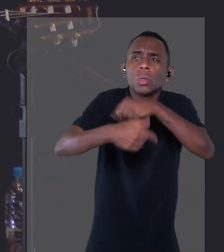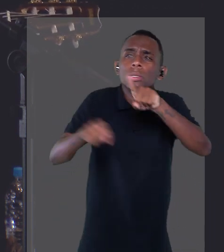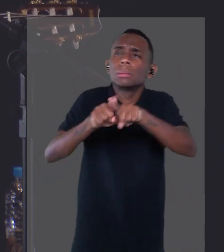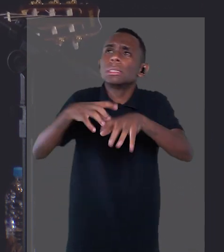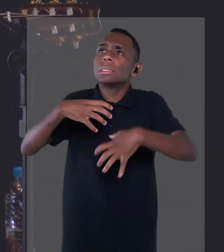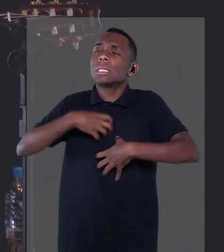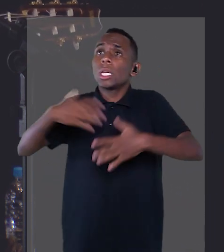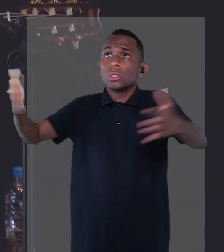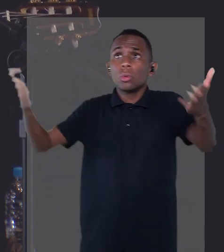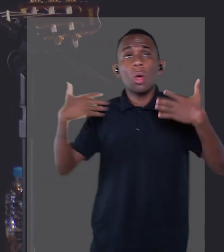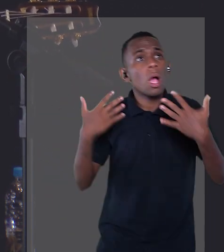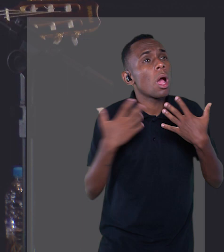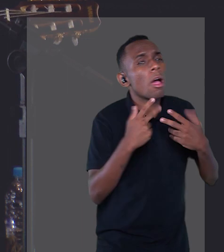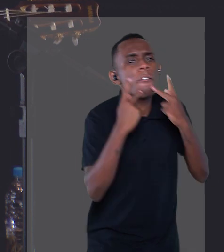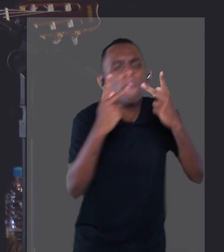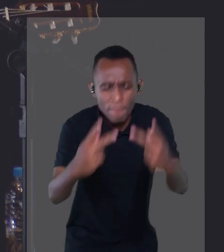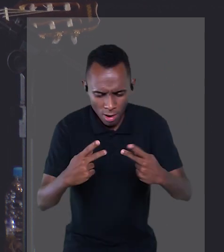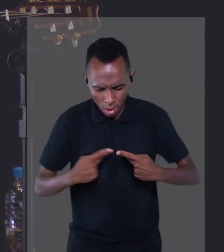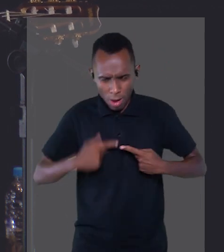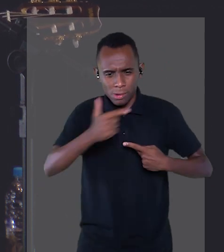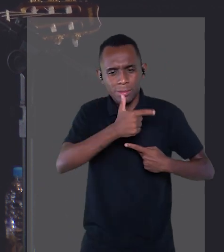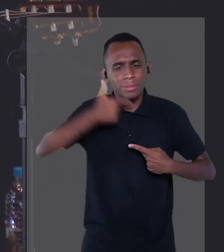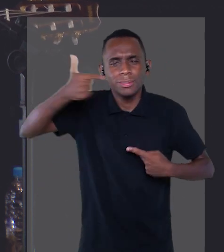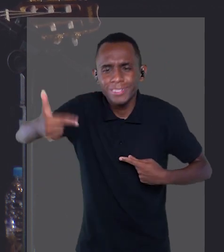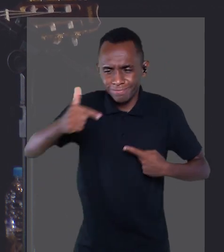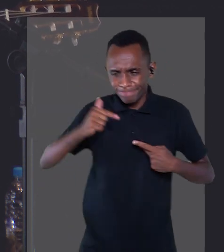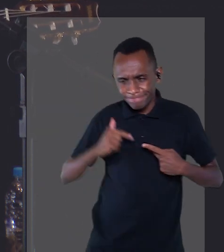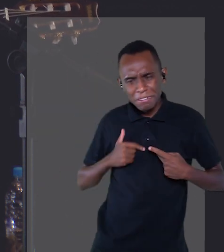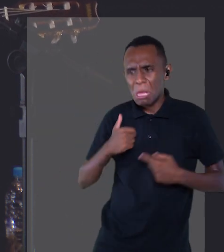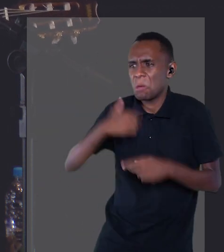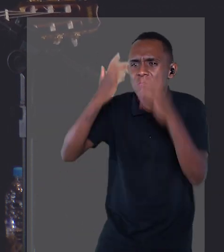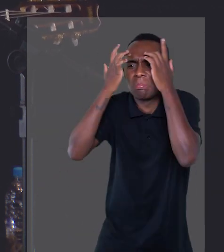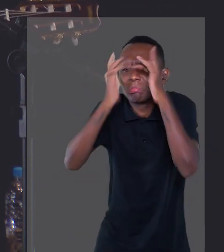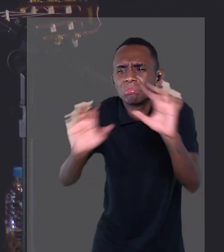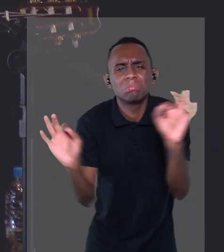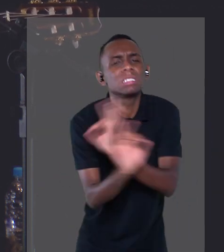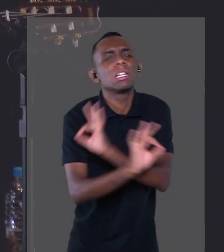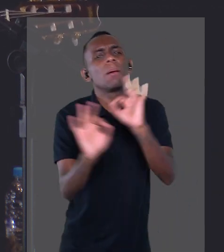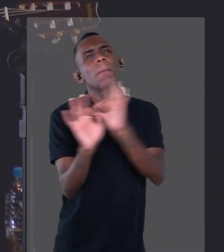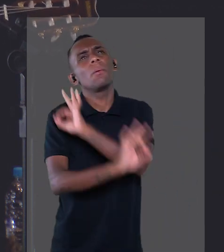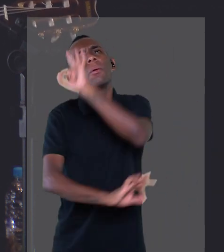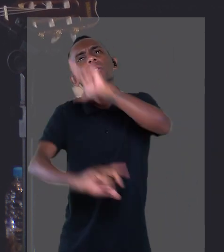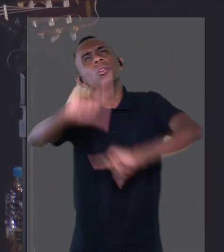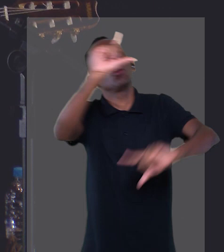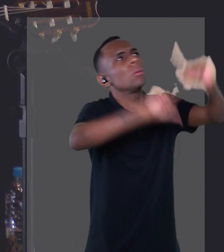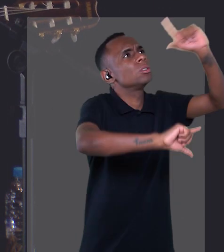ensolarada, você falou e riu de mim. Eu não sabia nada, estrelas